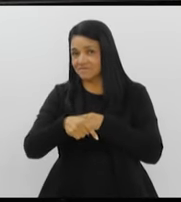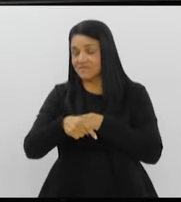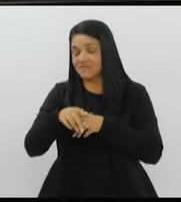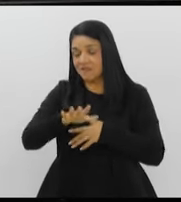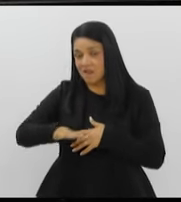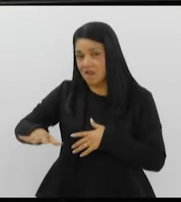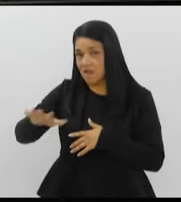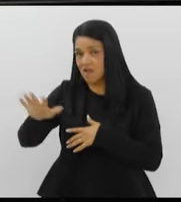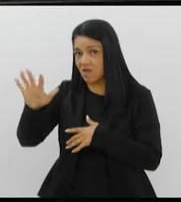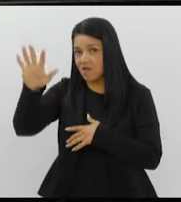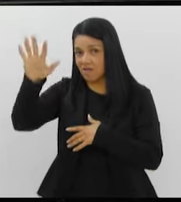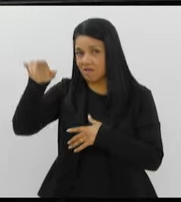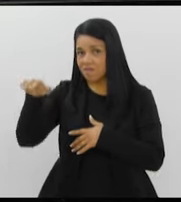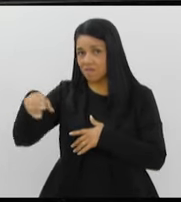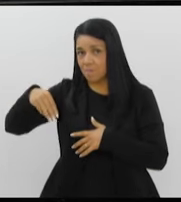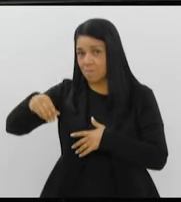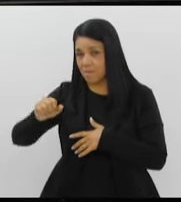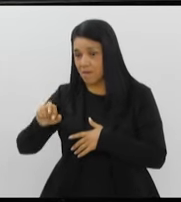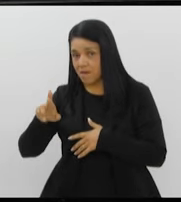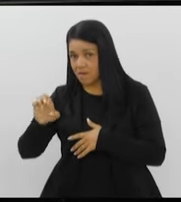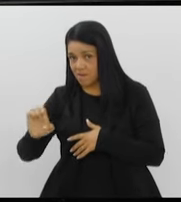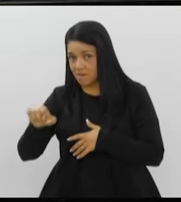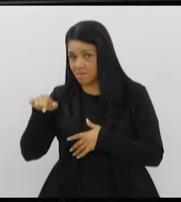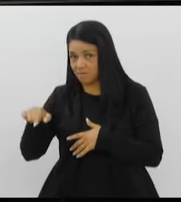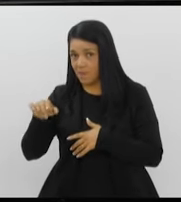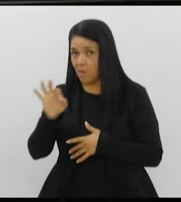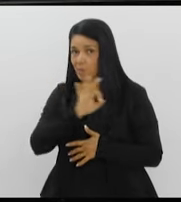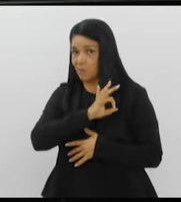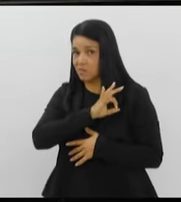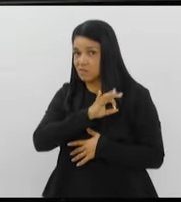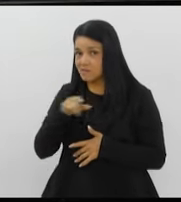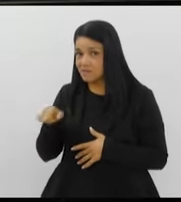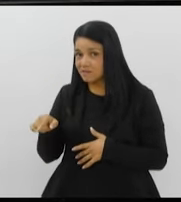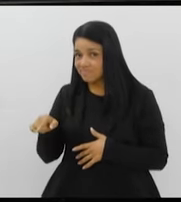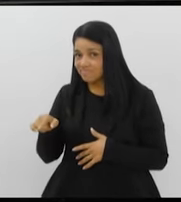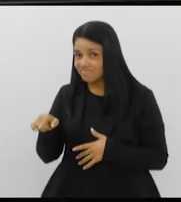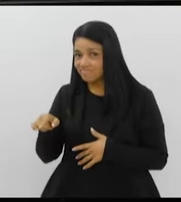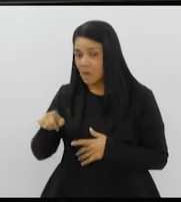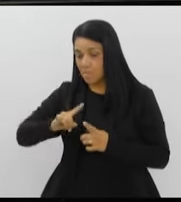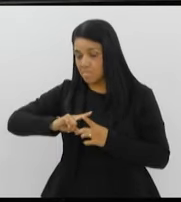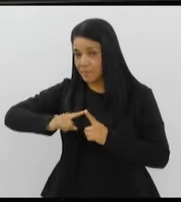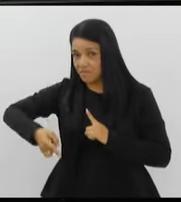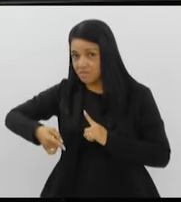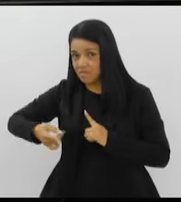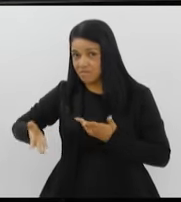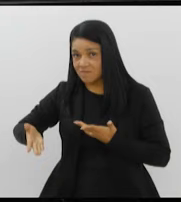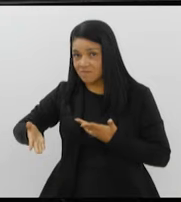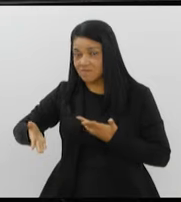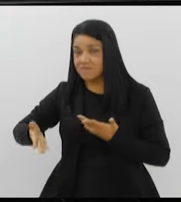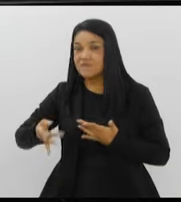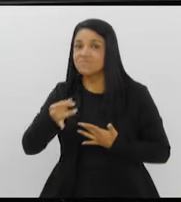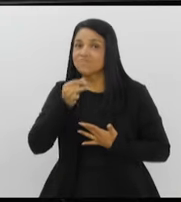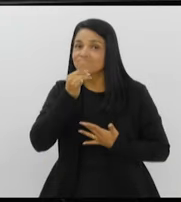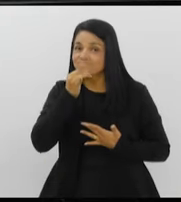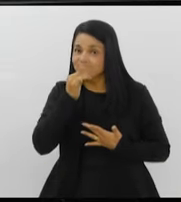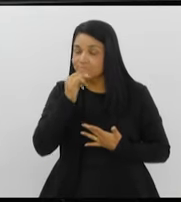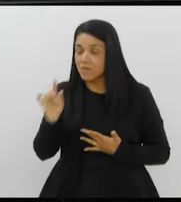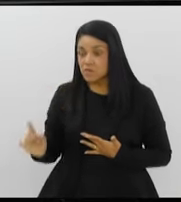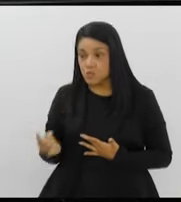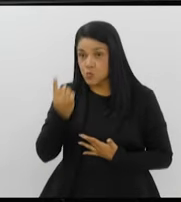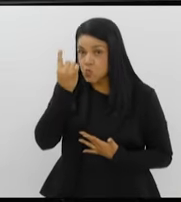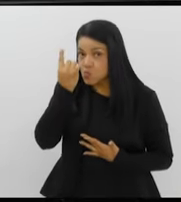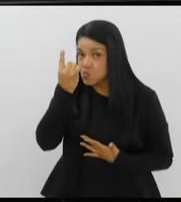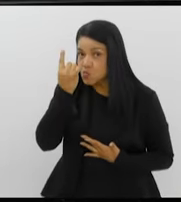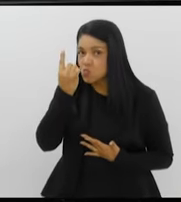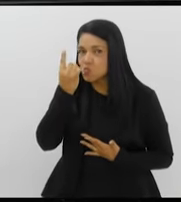Maré. Eu quero dizer que, infelizmente, esse defensor público,